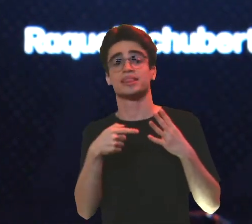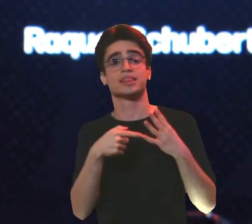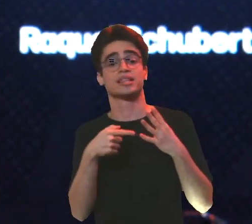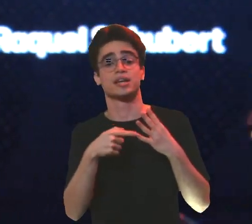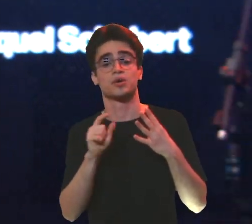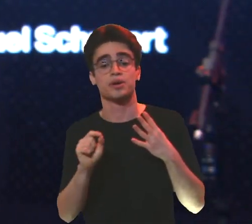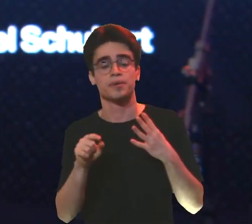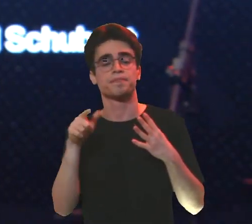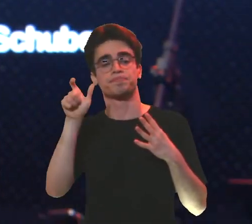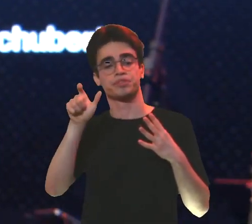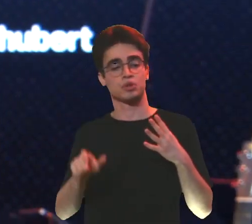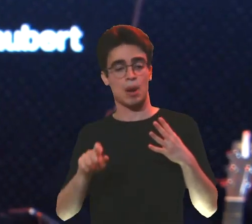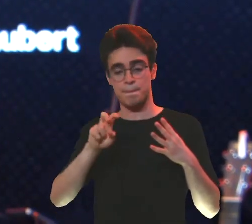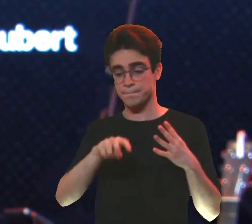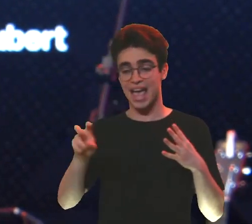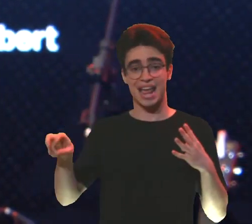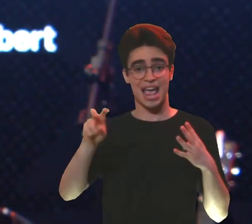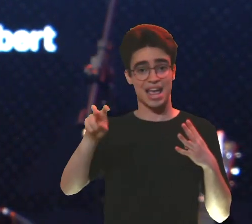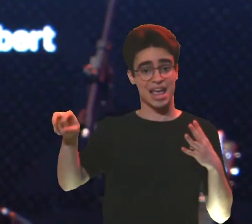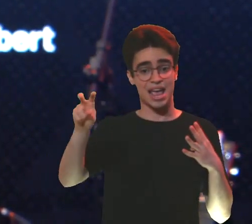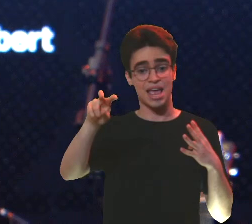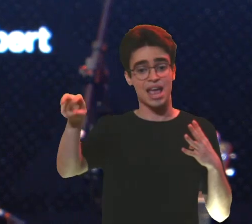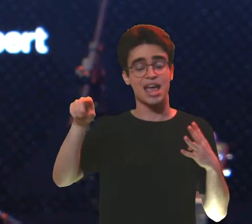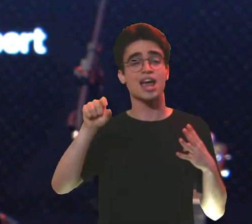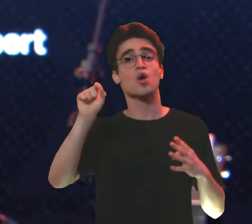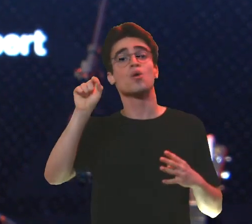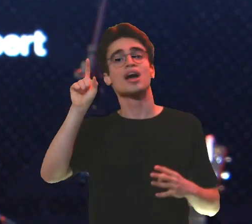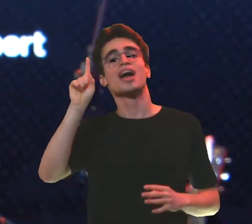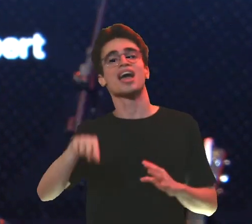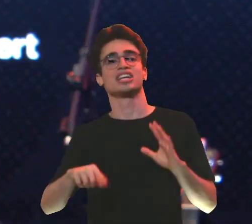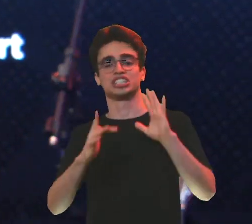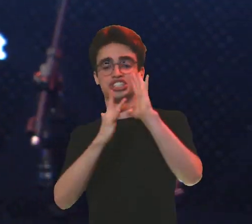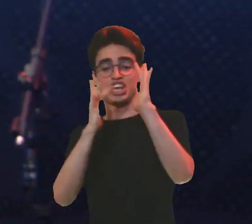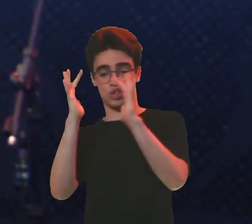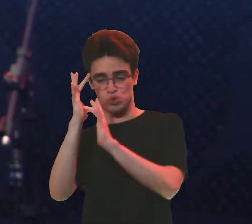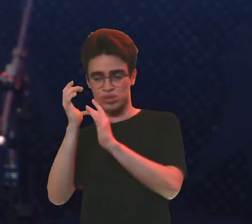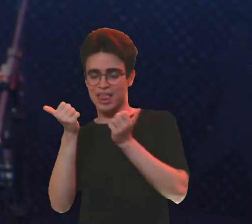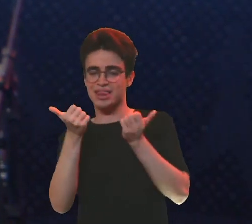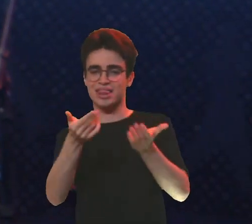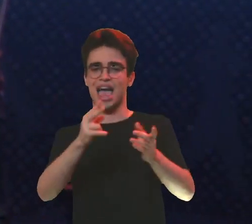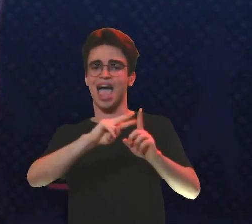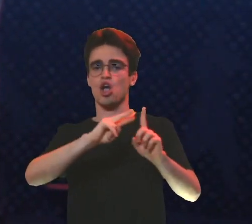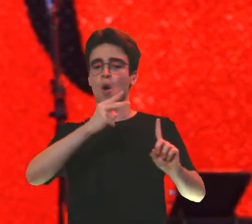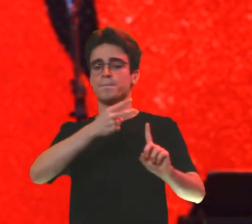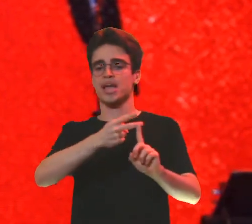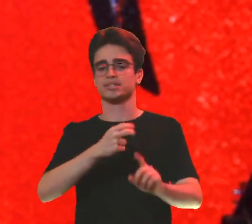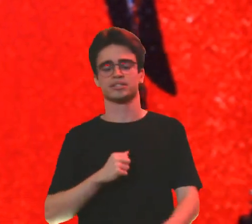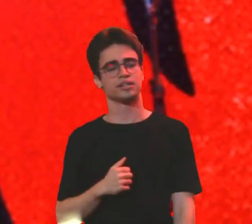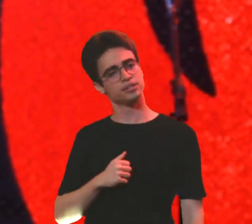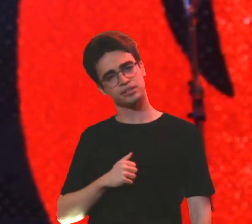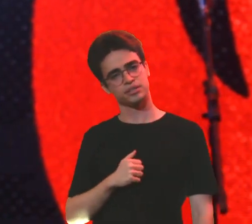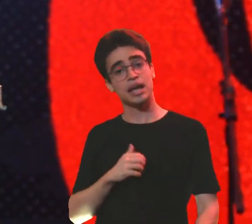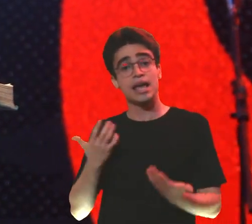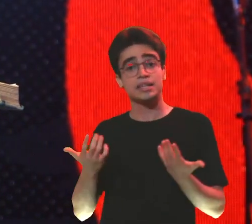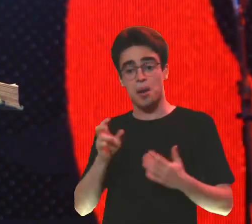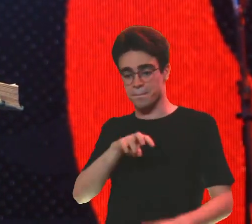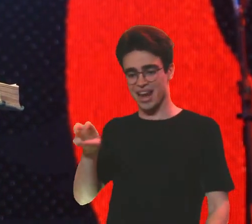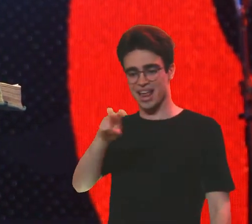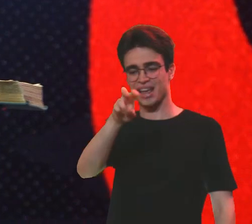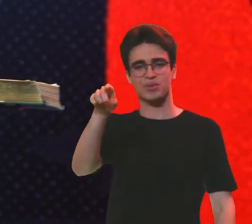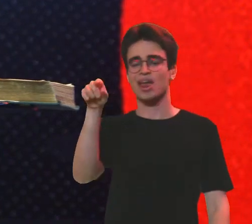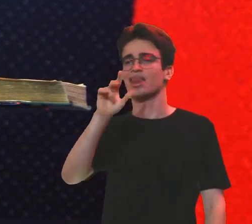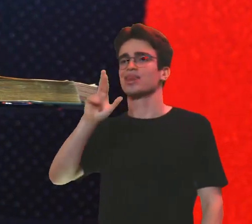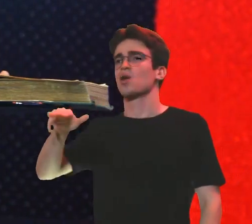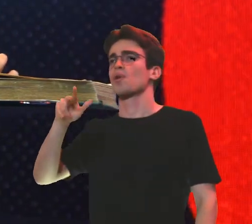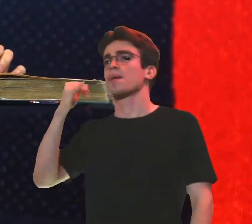que o peregrino tem Jesus como sua recompensa. O que isso significa? O peregrino, ele não se importa com